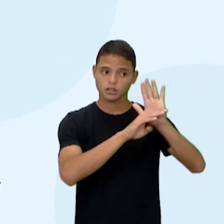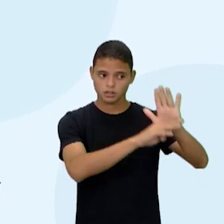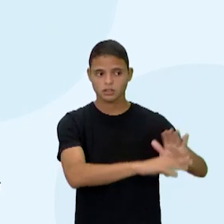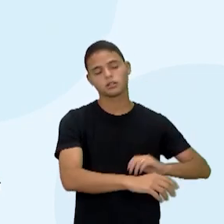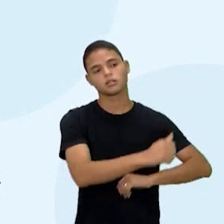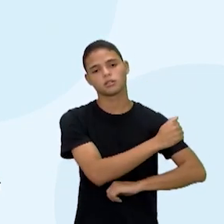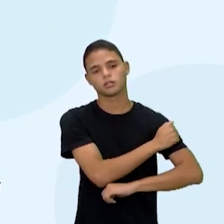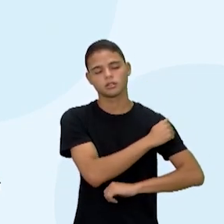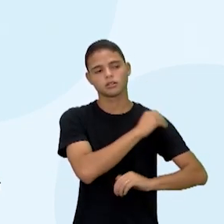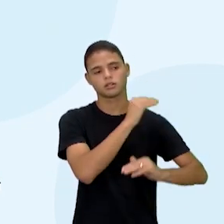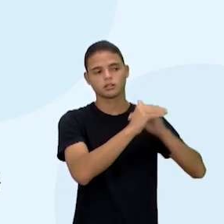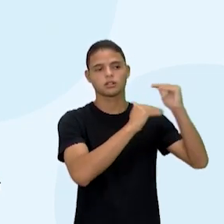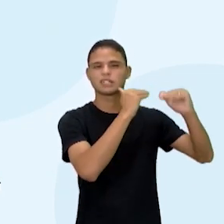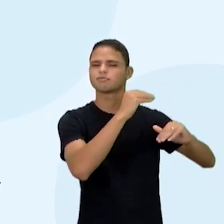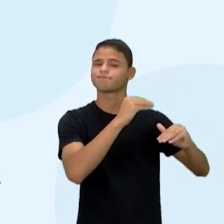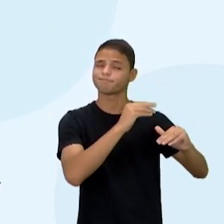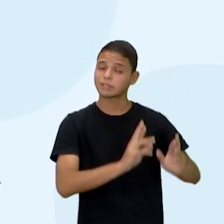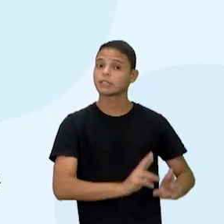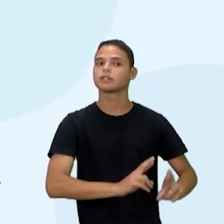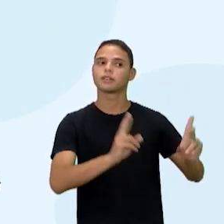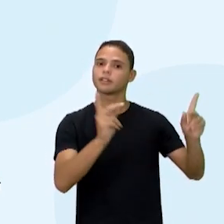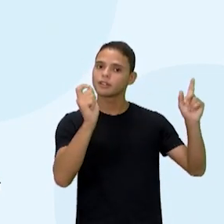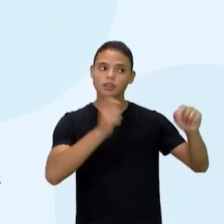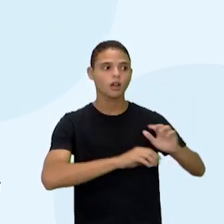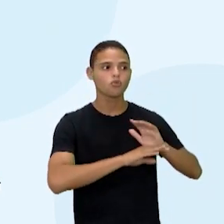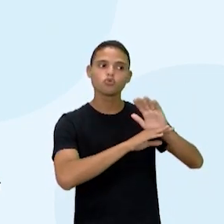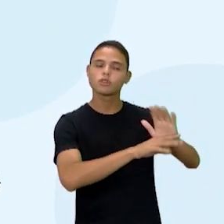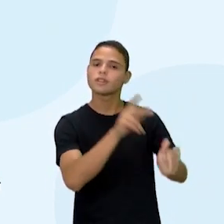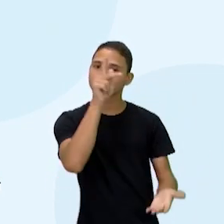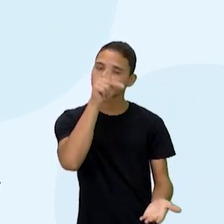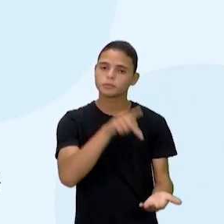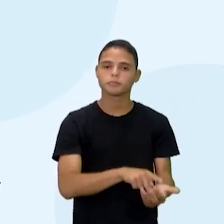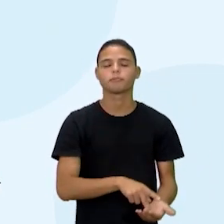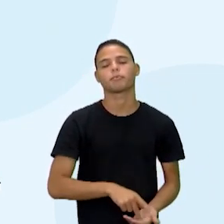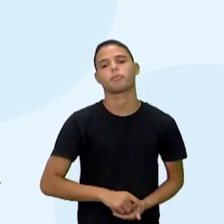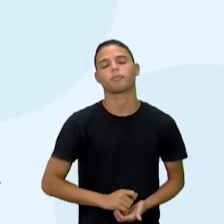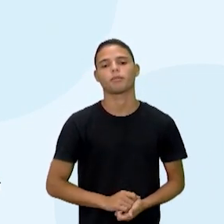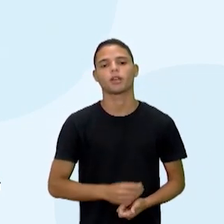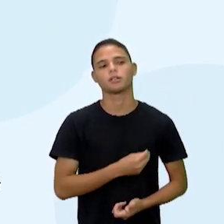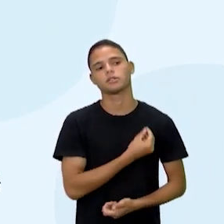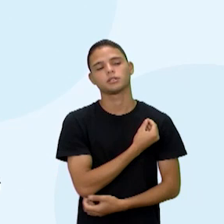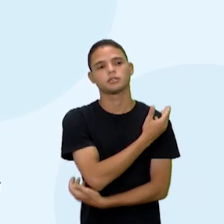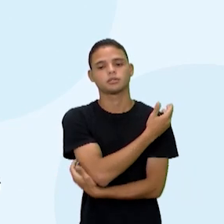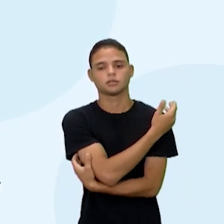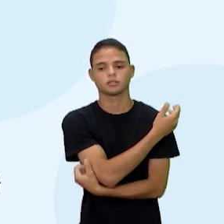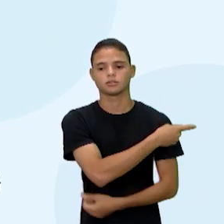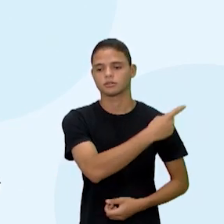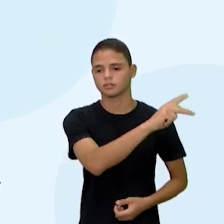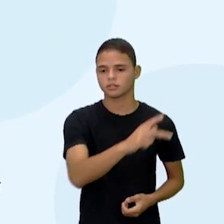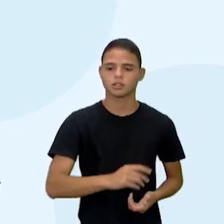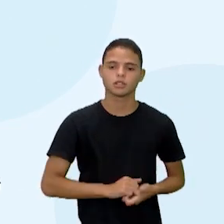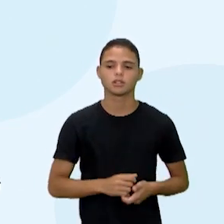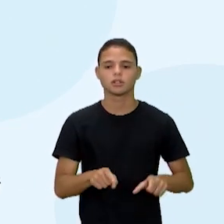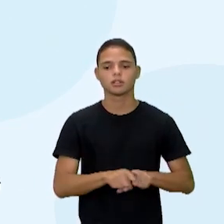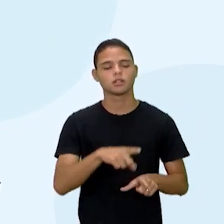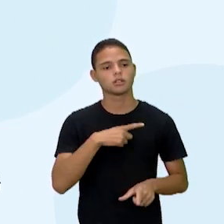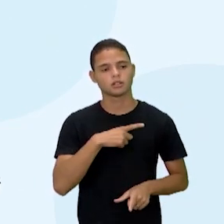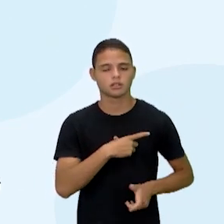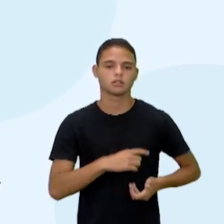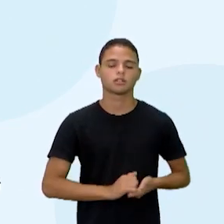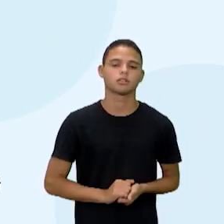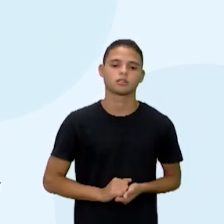estudante e faz uma diferença absurda na vida desses estudantes quando a gente faz essa aceleração bem cuidada e